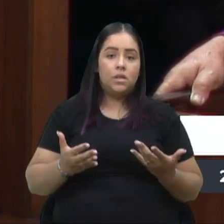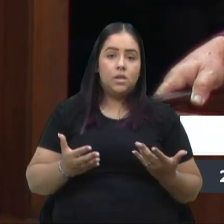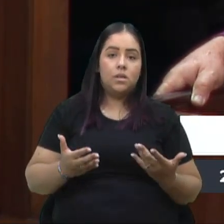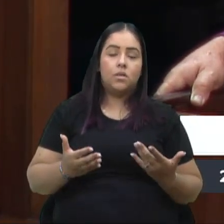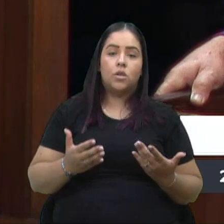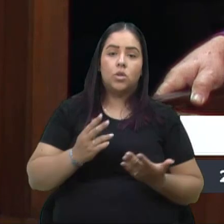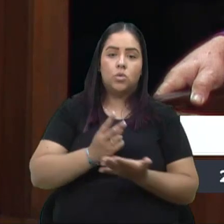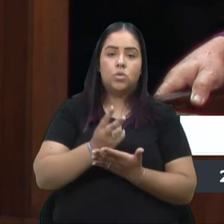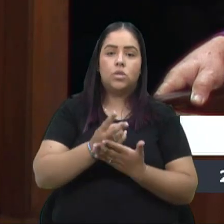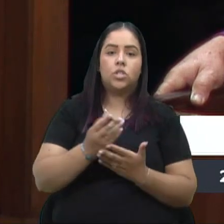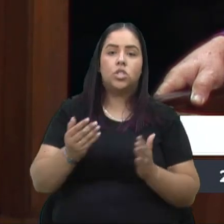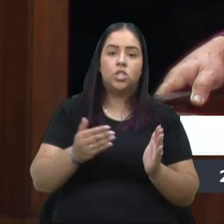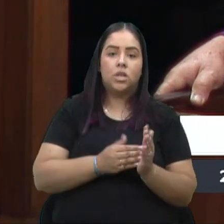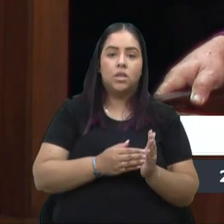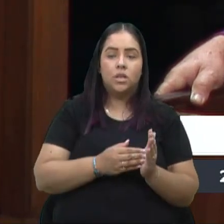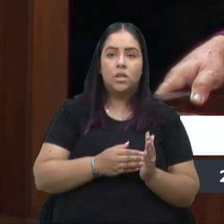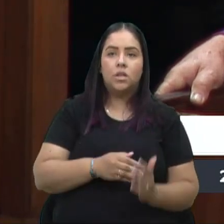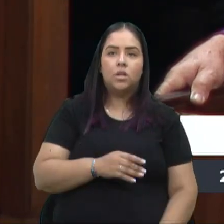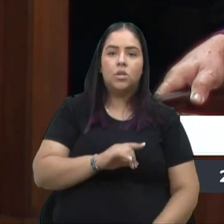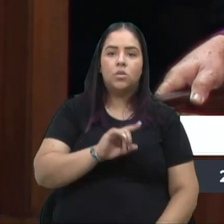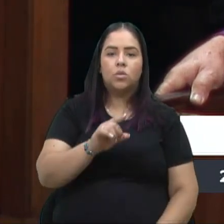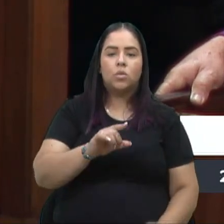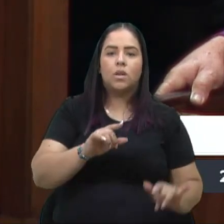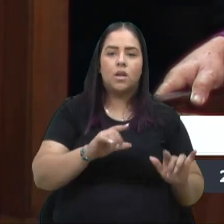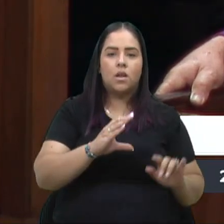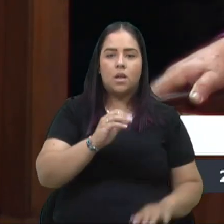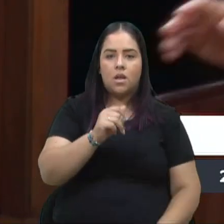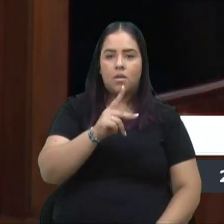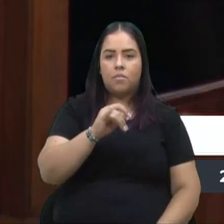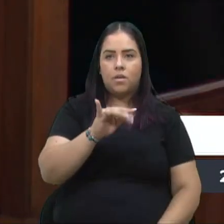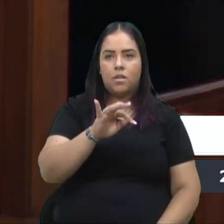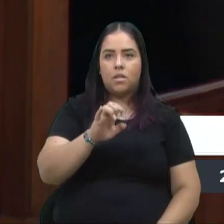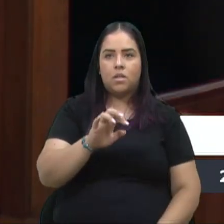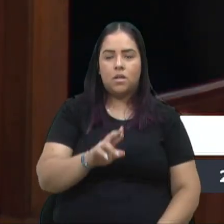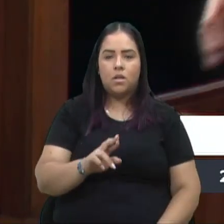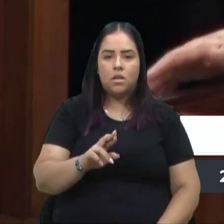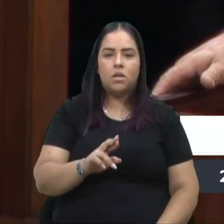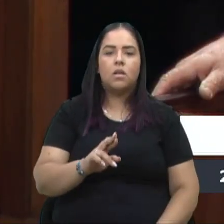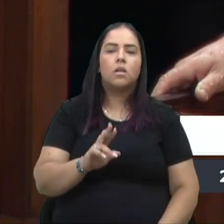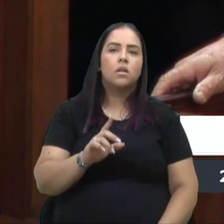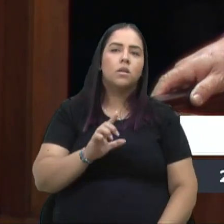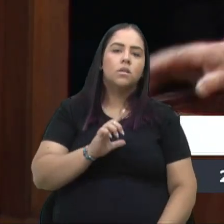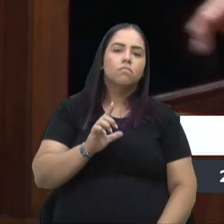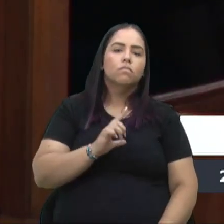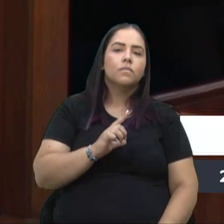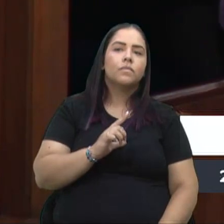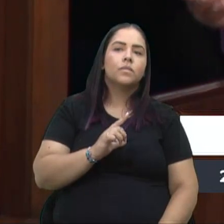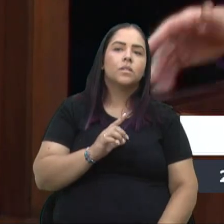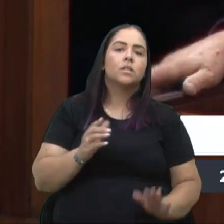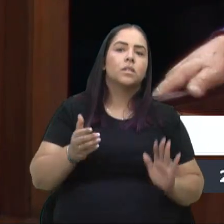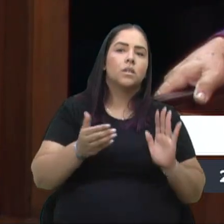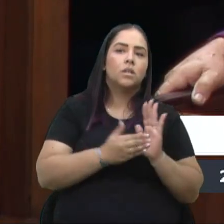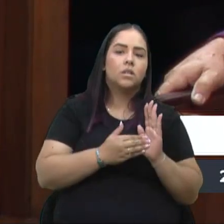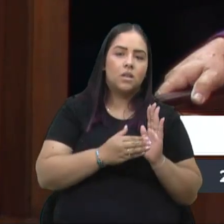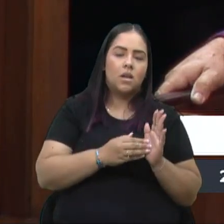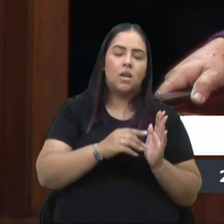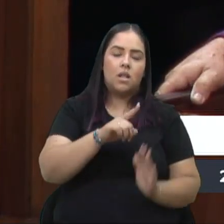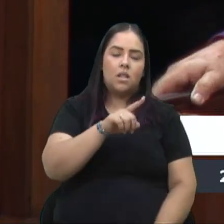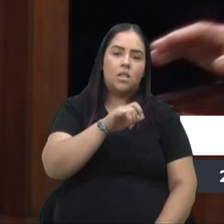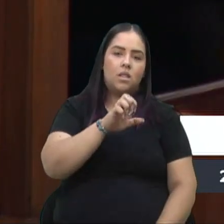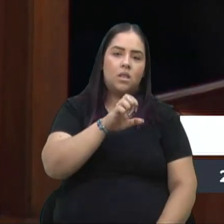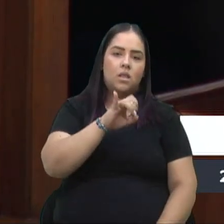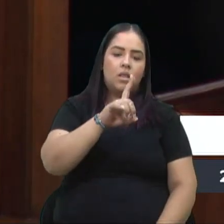seguindo E aí quando chega no capitélio para quem conhece uma parecida se Estendeu até a linda Manso